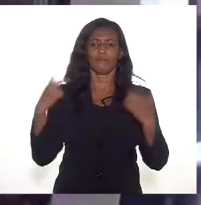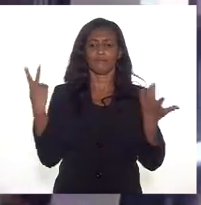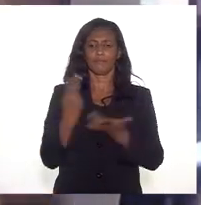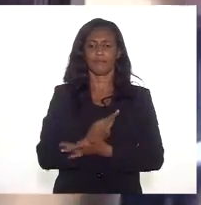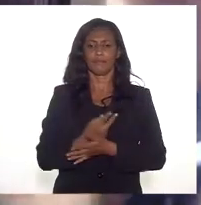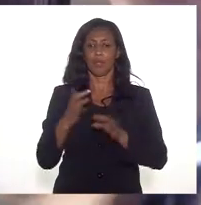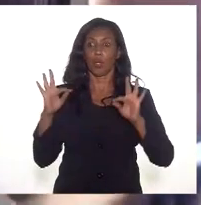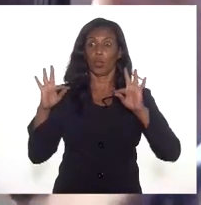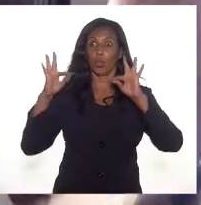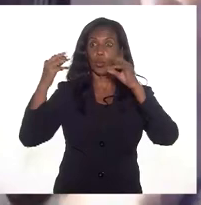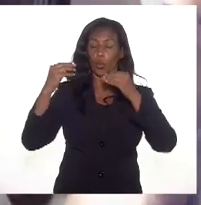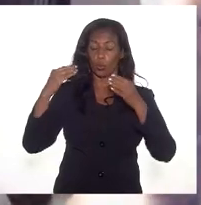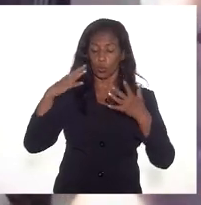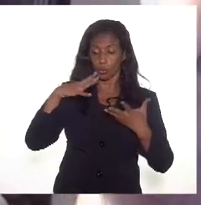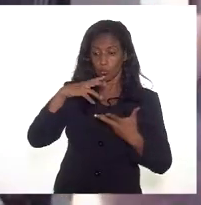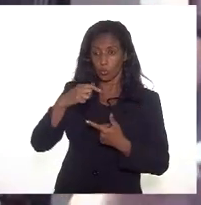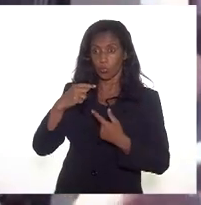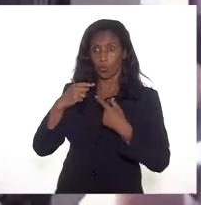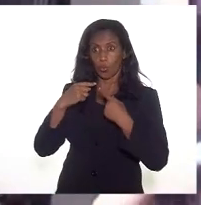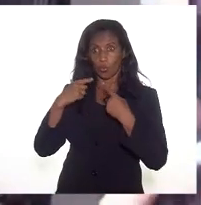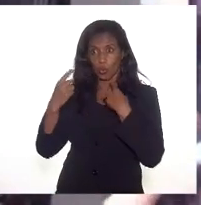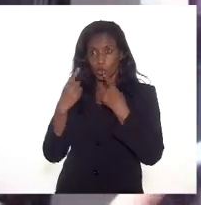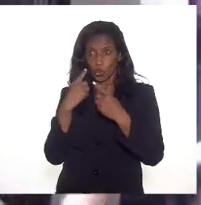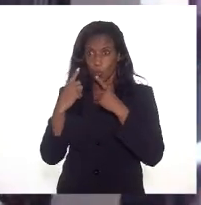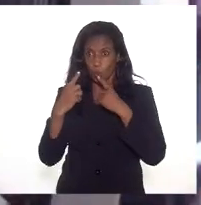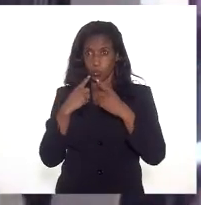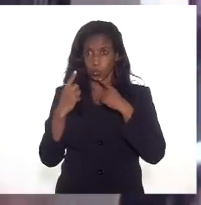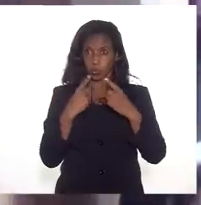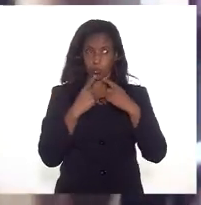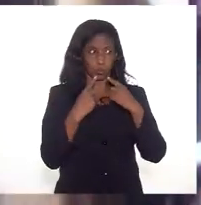Porque todo mundo no discurso, né,